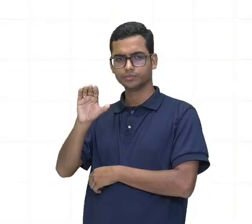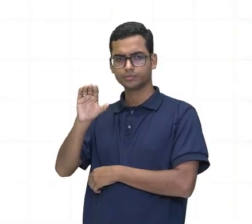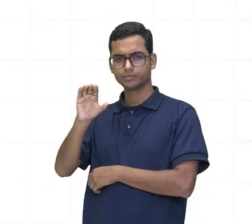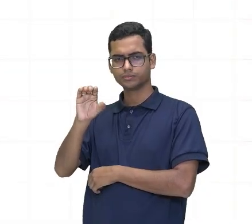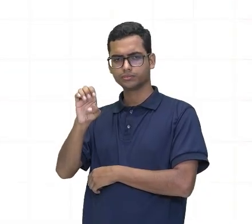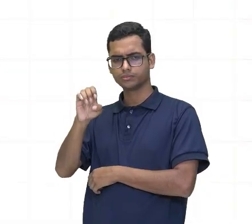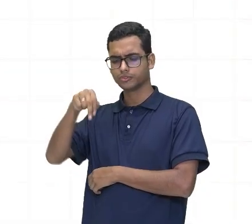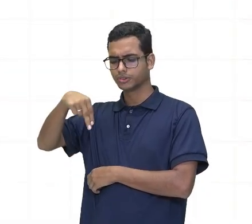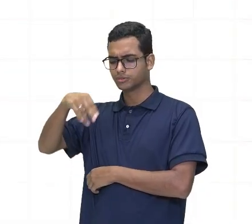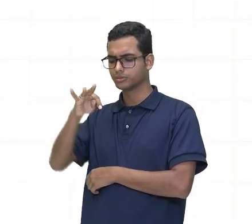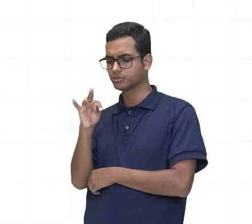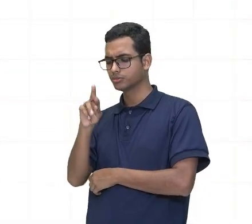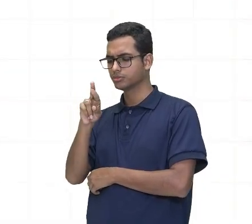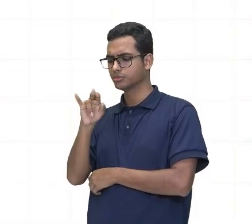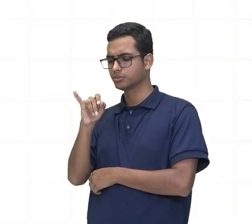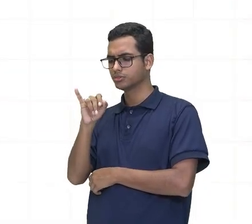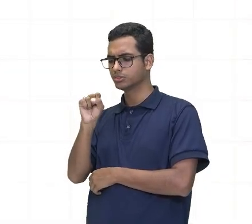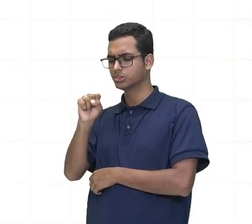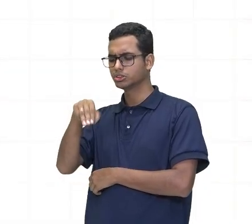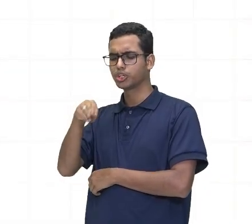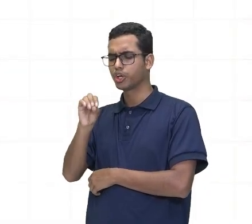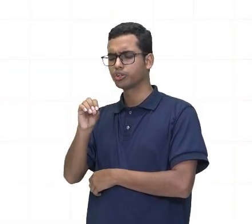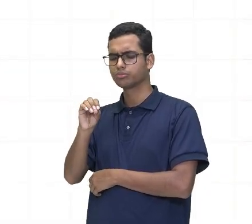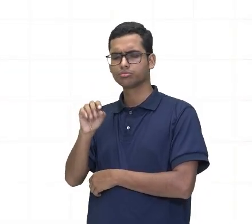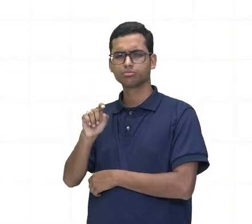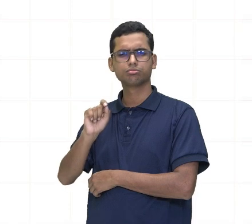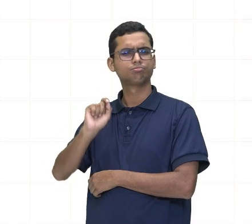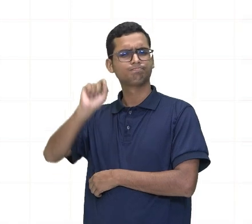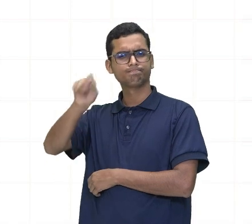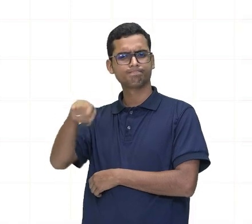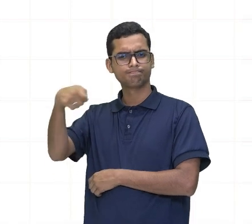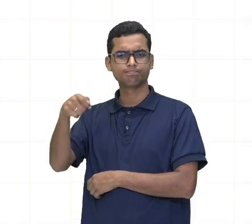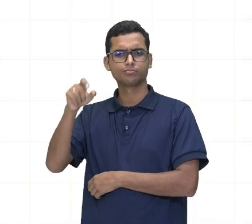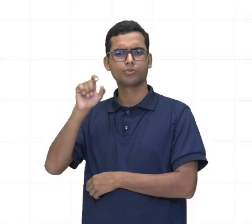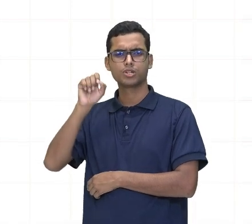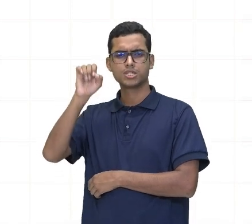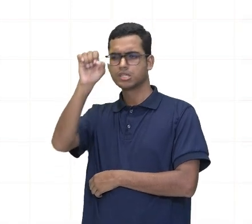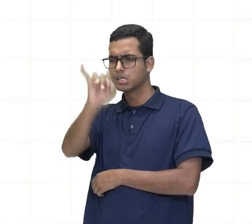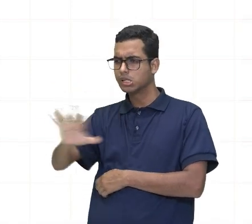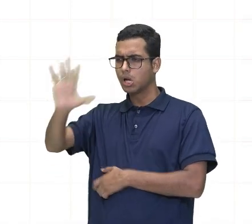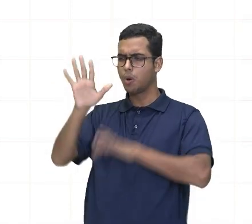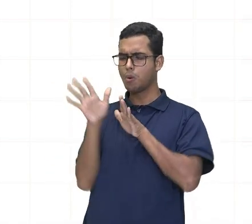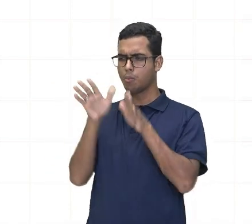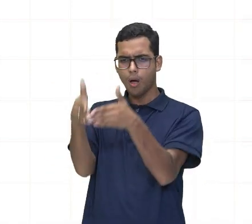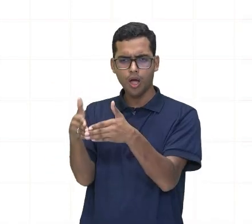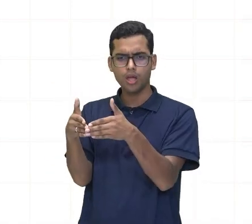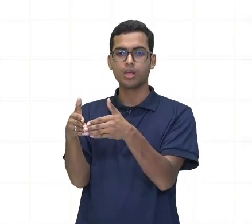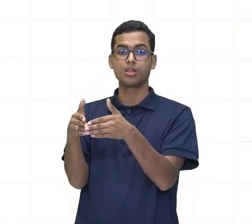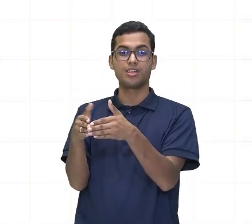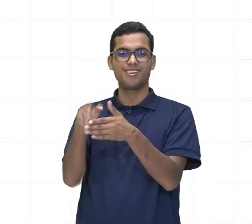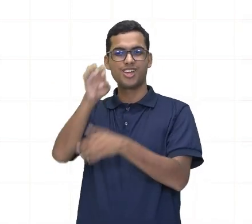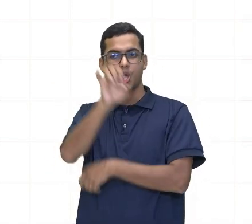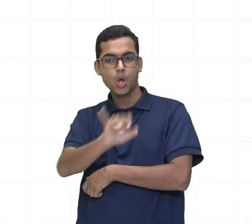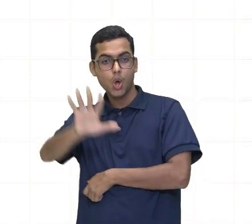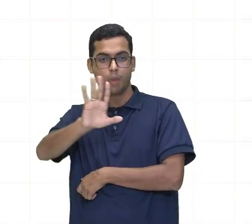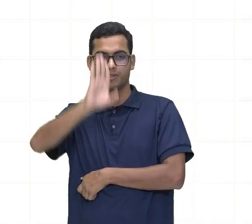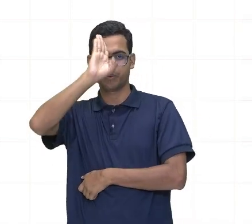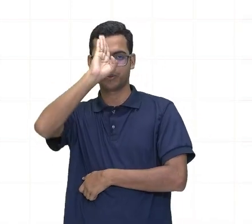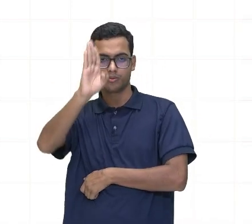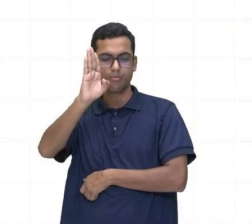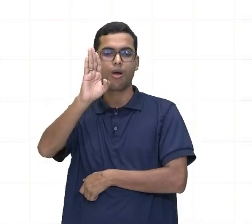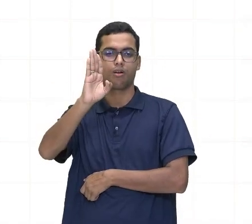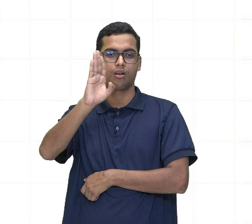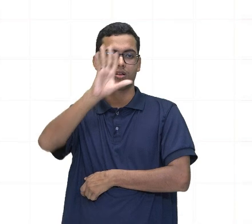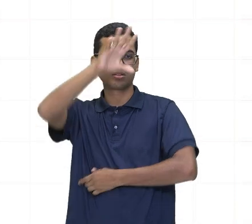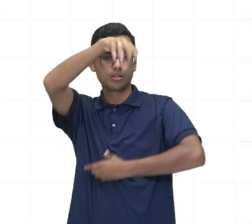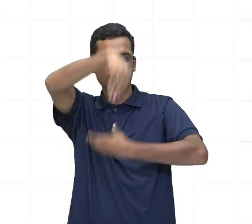seria eurocentrismo, né? A Europa no centro do mundo. Temos aqui o contexto das grandes